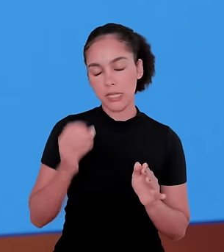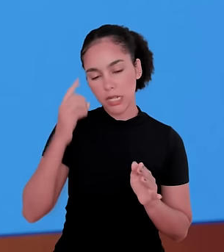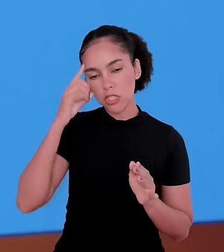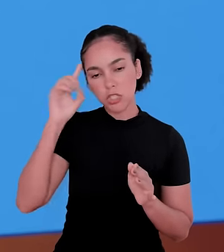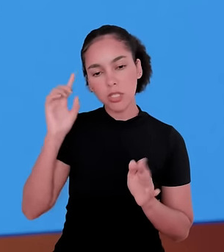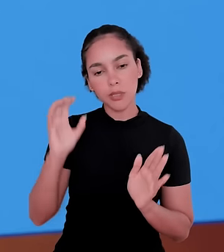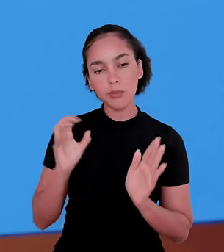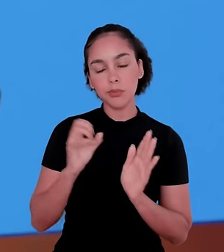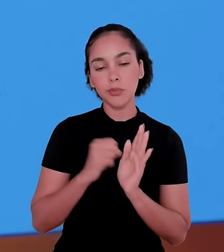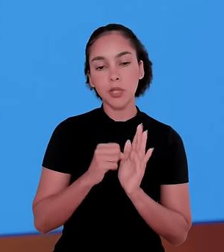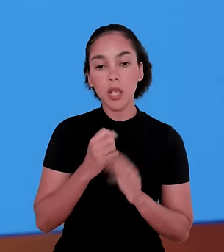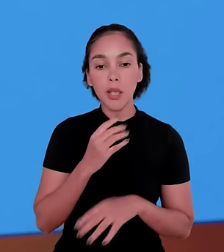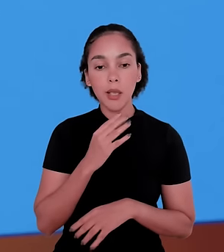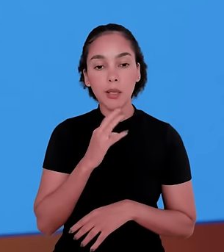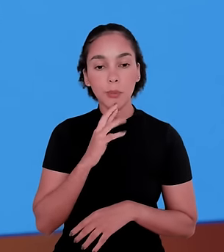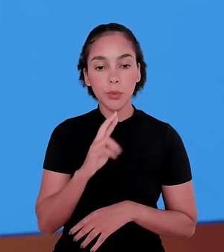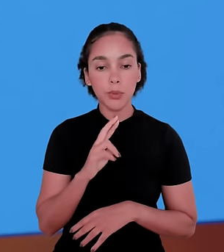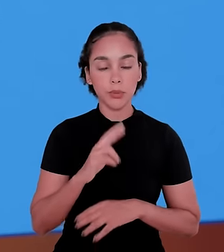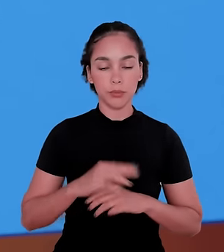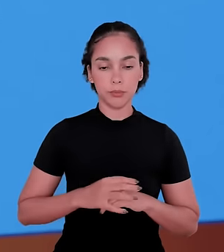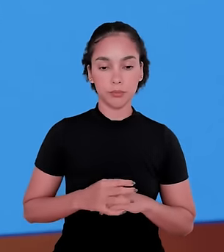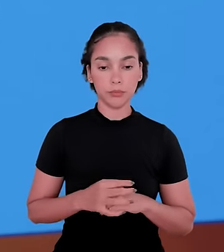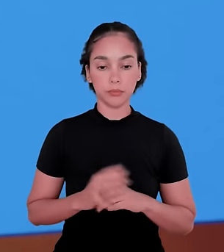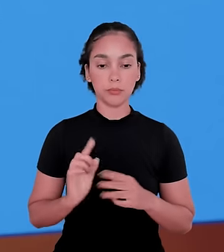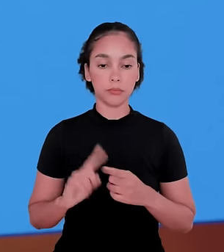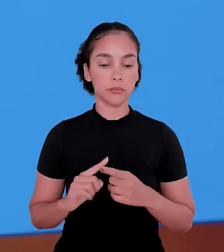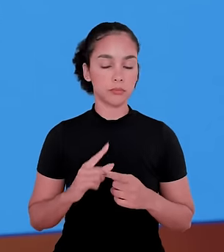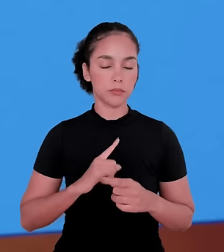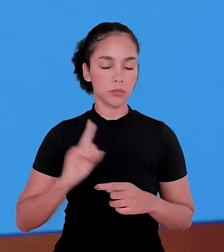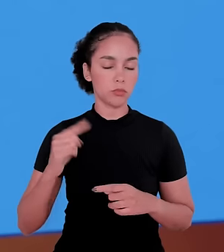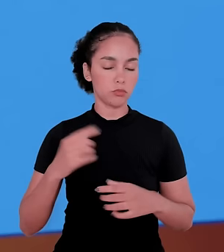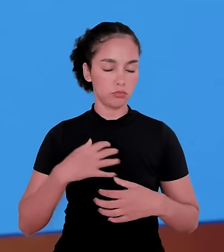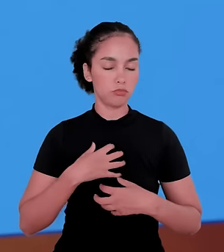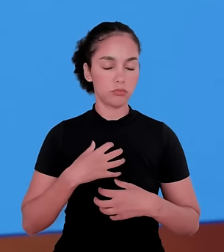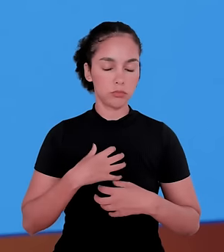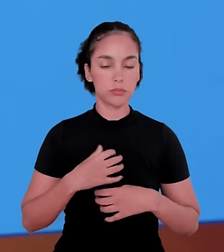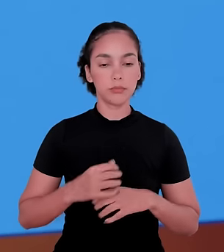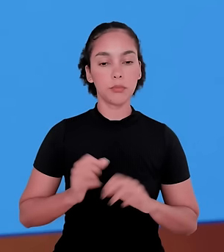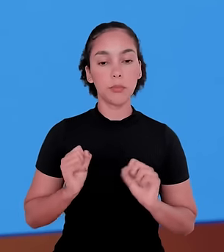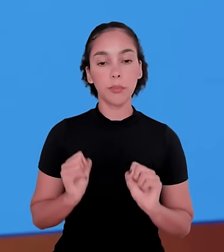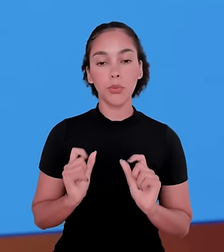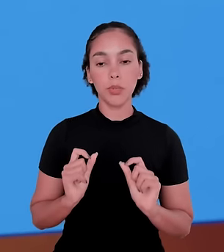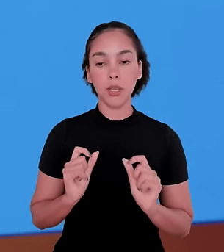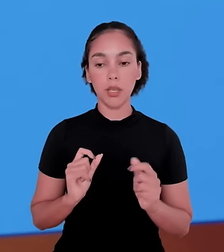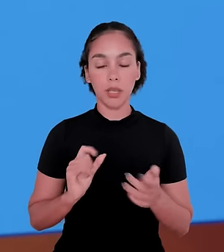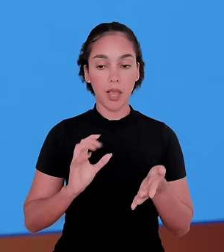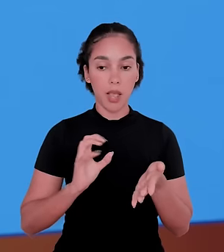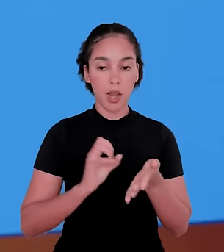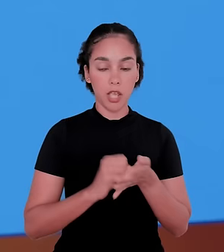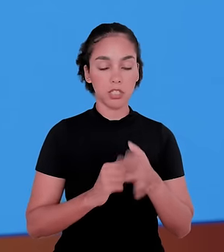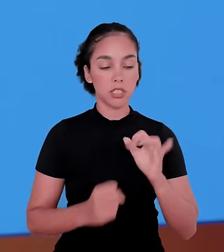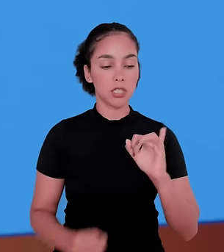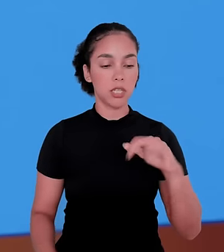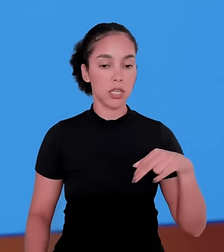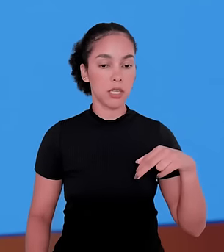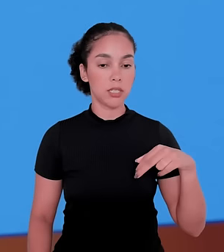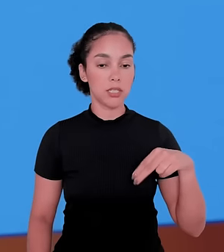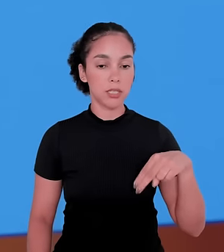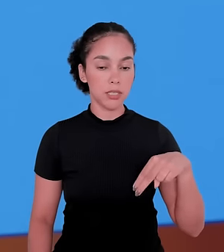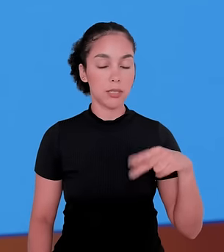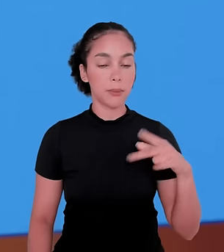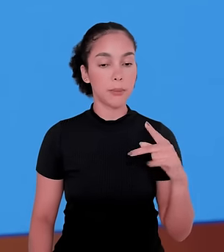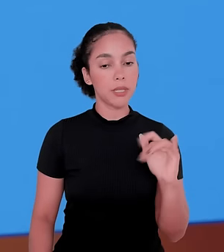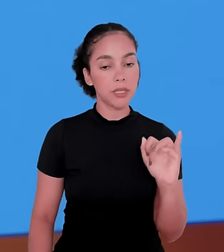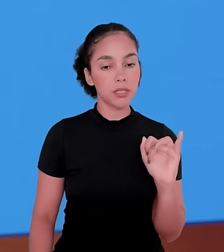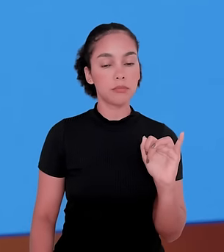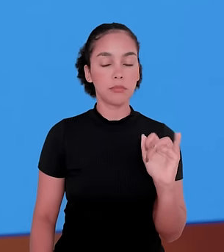tá mas também existe um outra forma que você pode fazer é que você faz um cadastro no INPI quando você faz a busca por